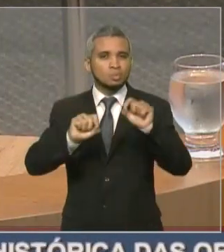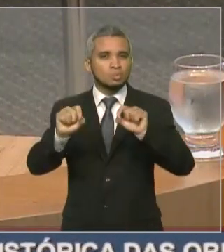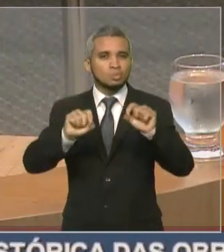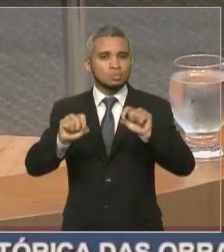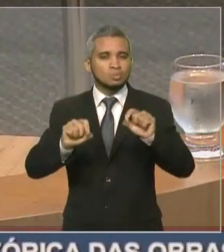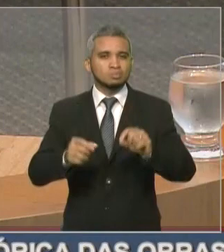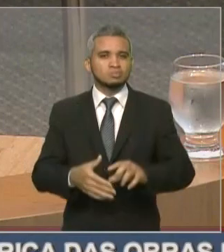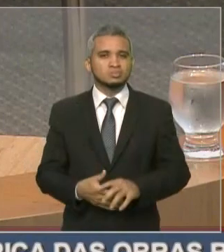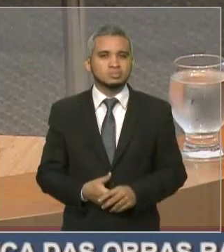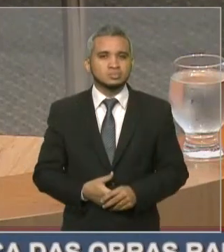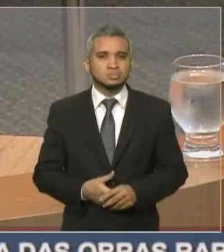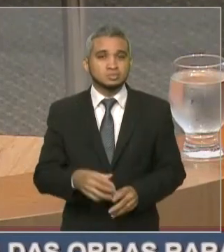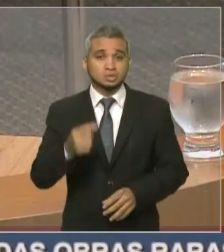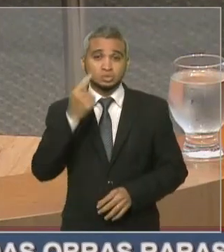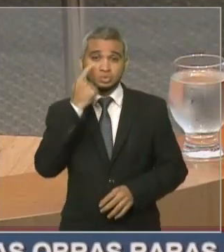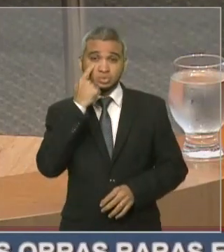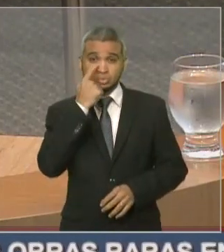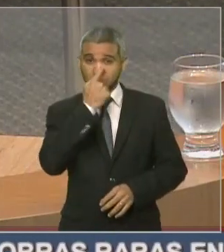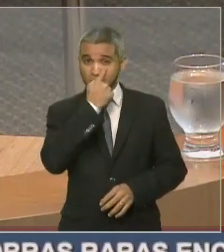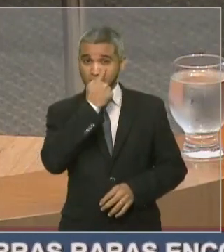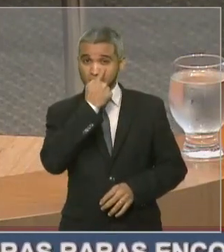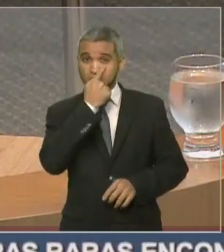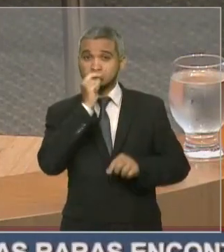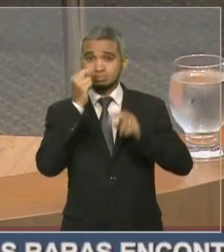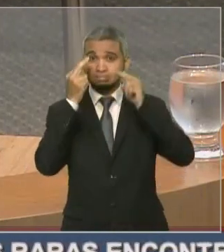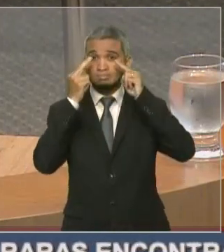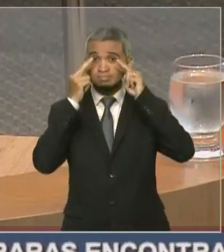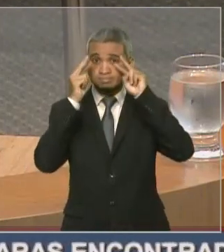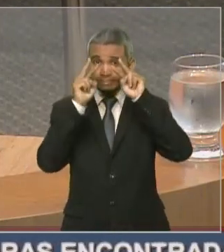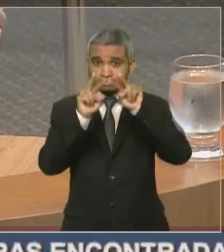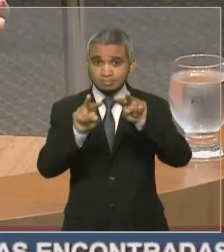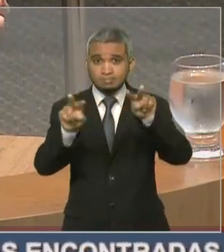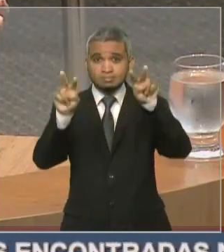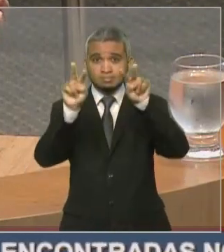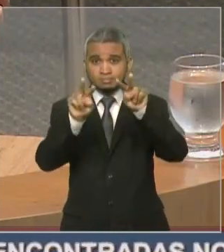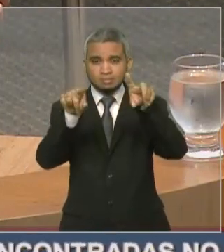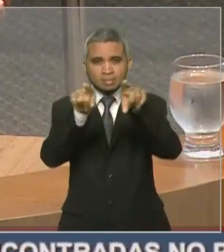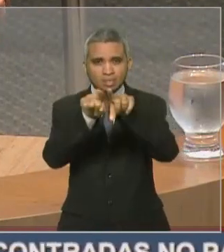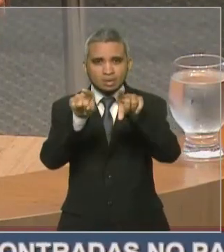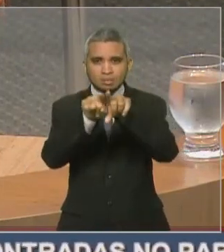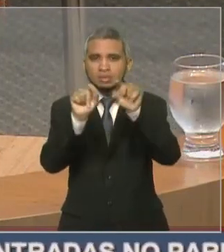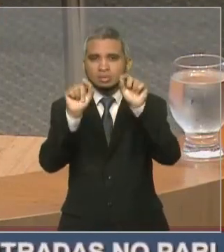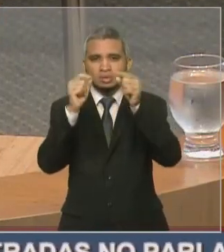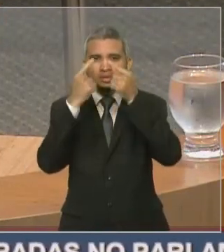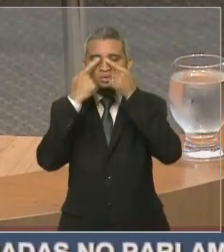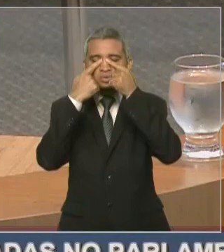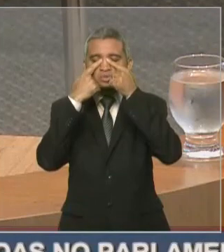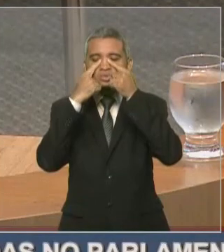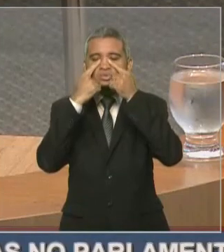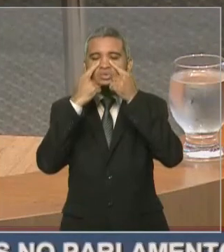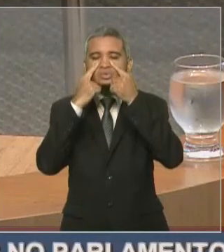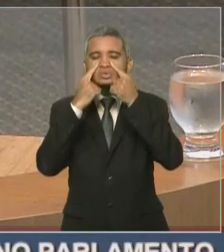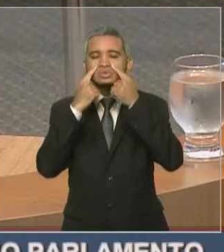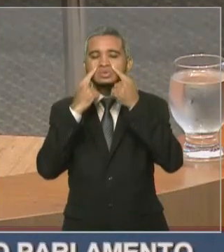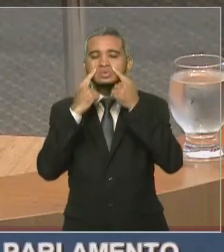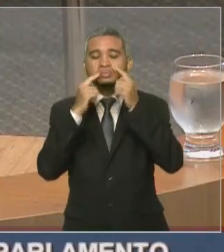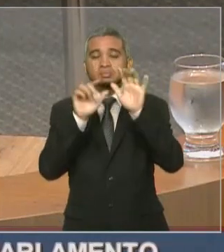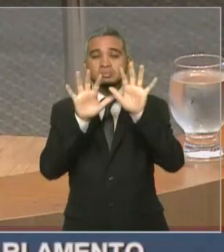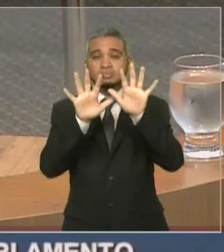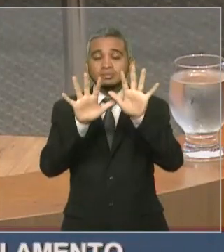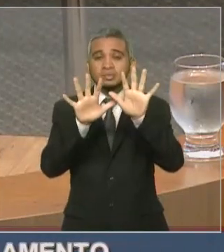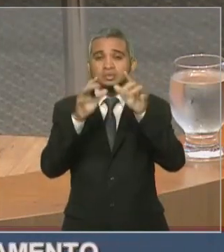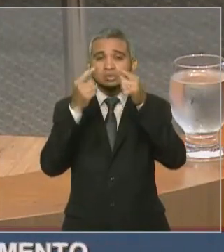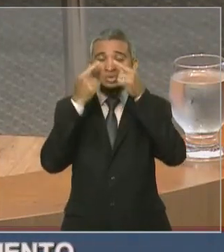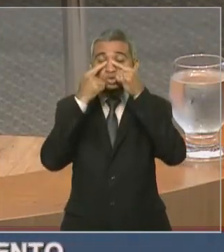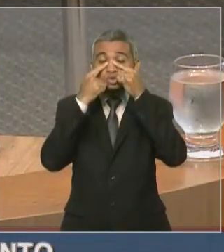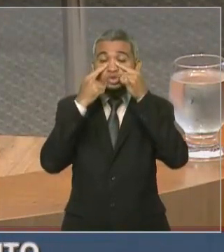foram feitos para ver e para chorar. Mais para chorar do que